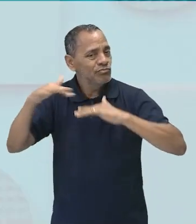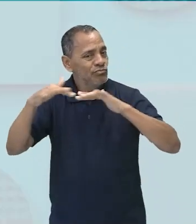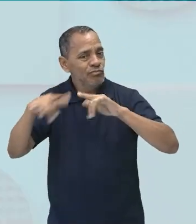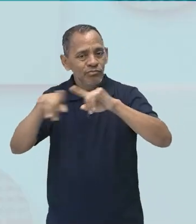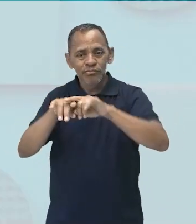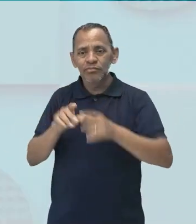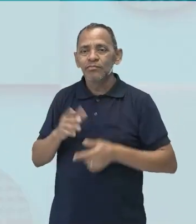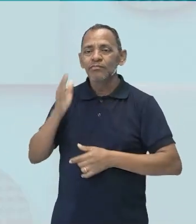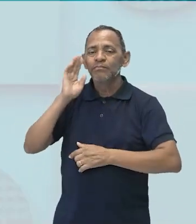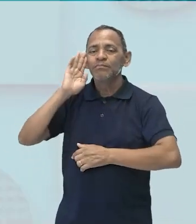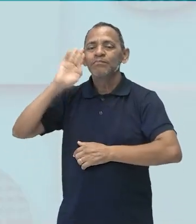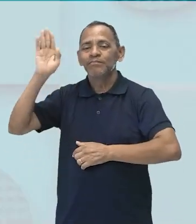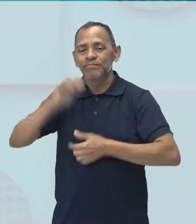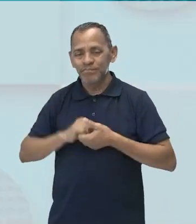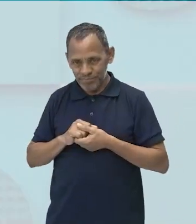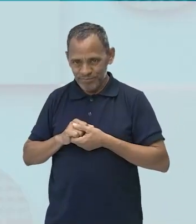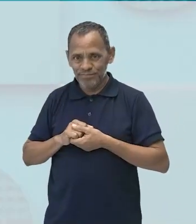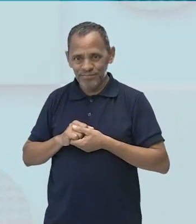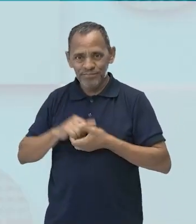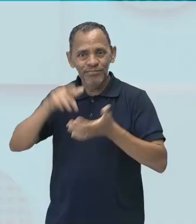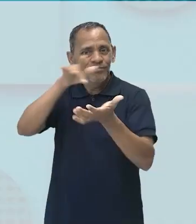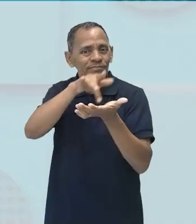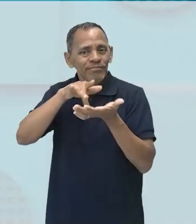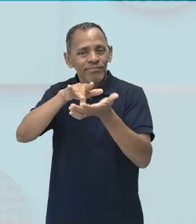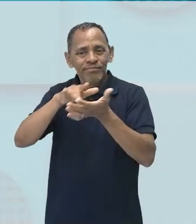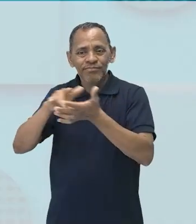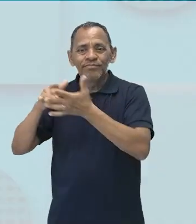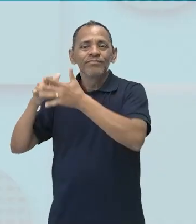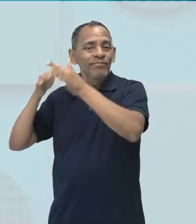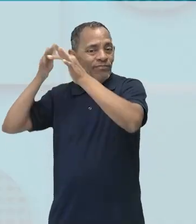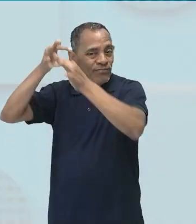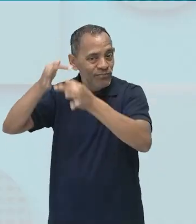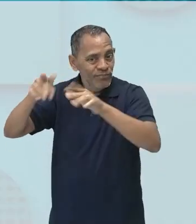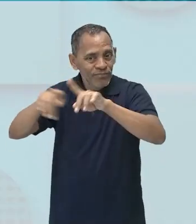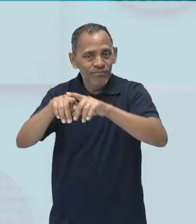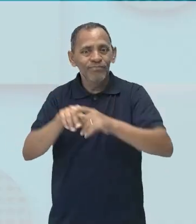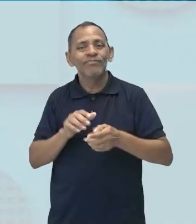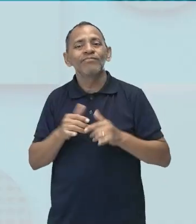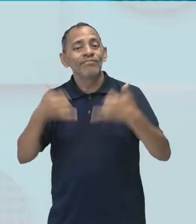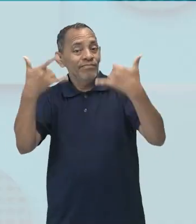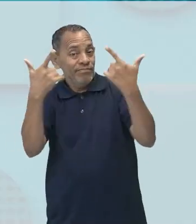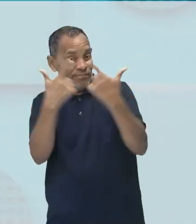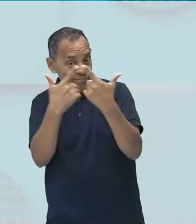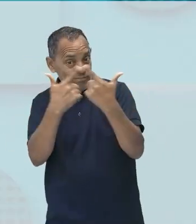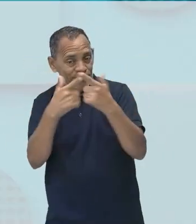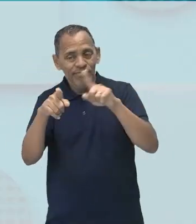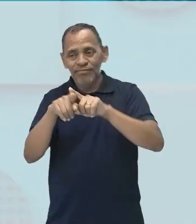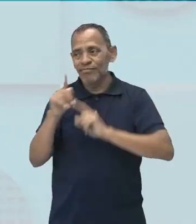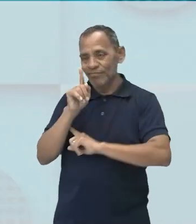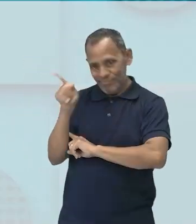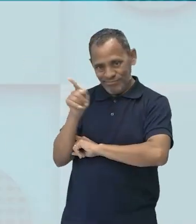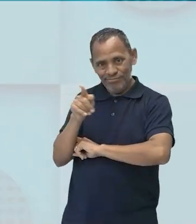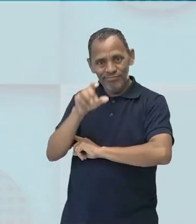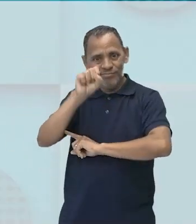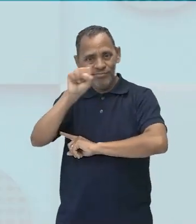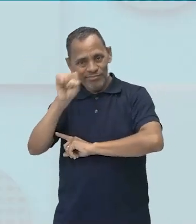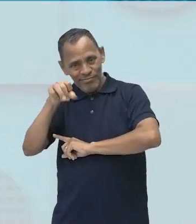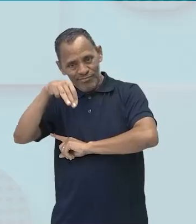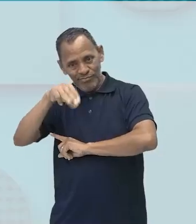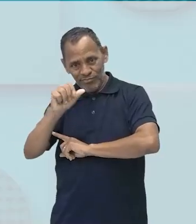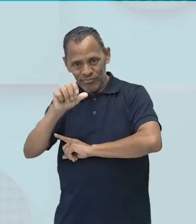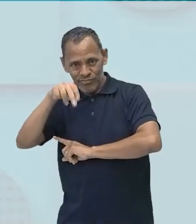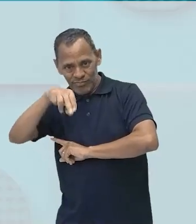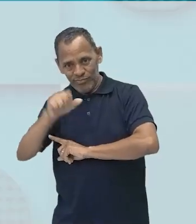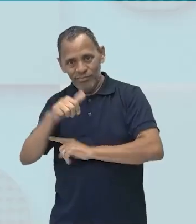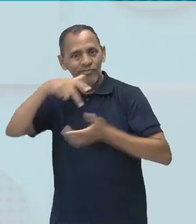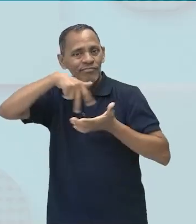balé folclórico, né, que é aqui do Amazonas, do Teatro Amazonas. Então a Simone é uma bailarina, é uma amiga, né, e ela faz